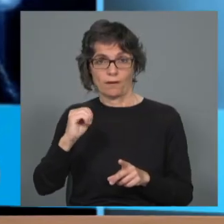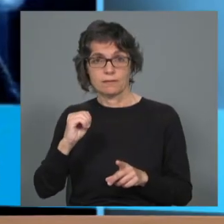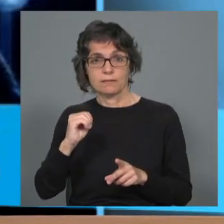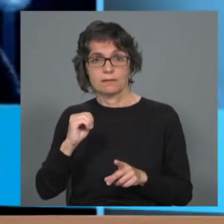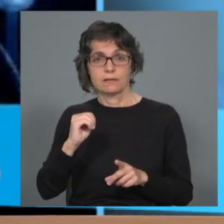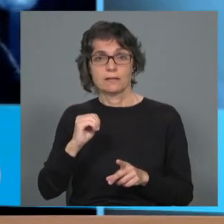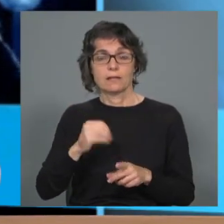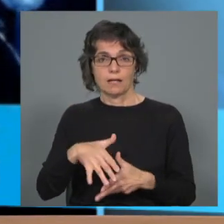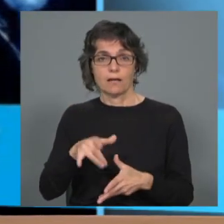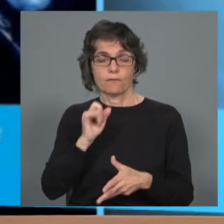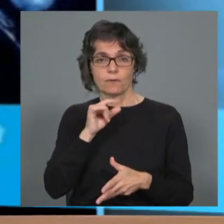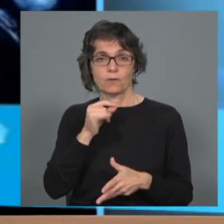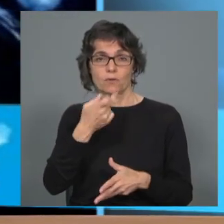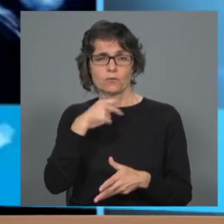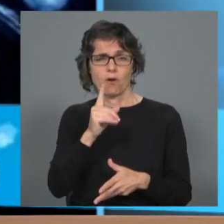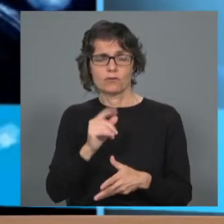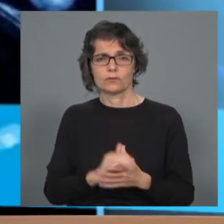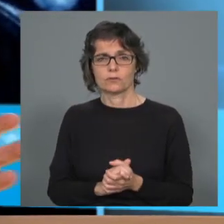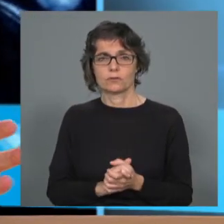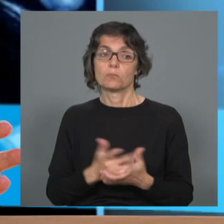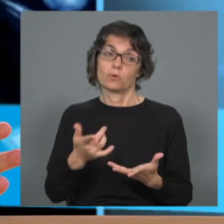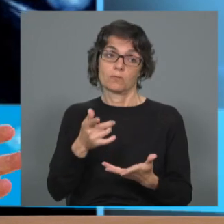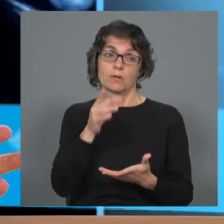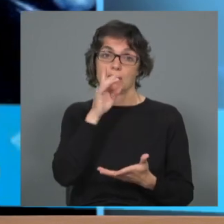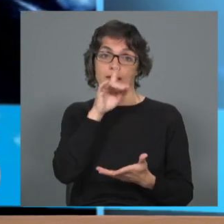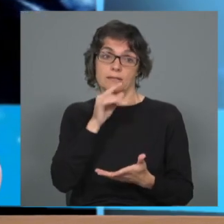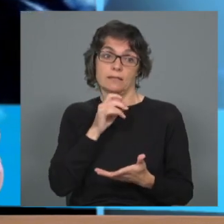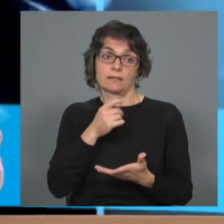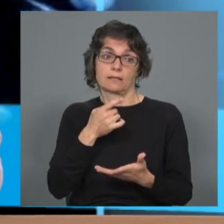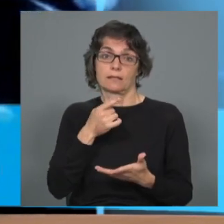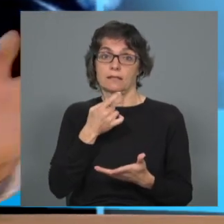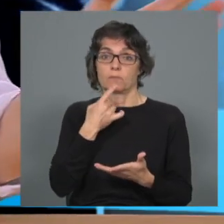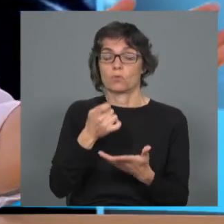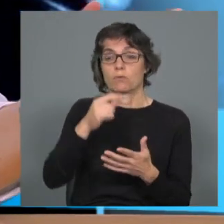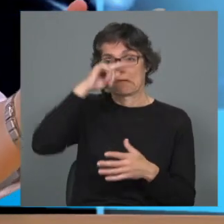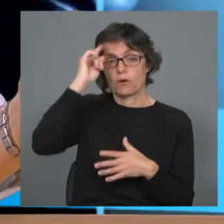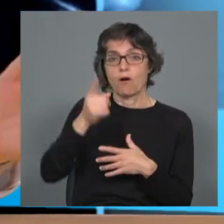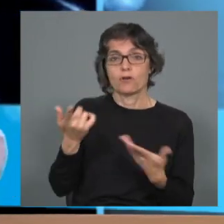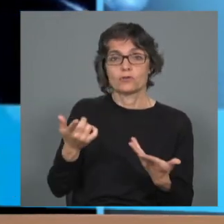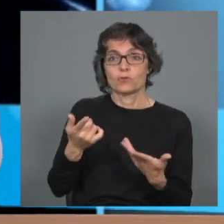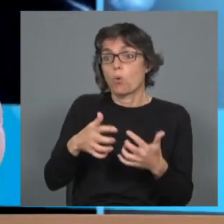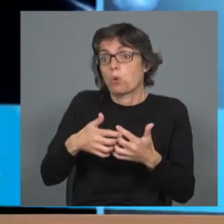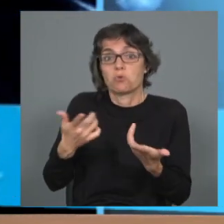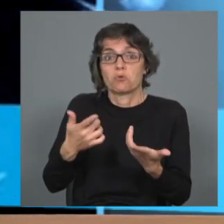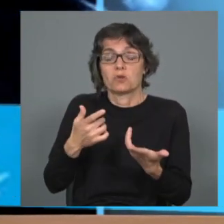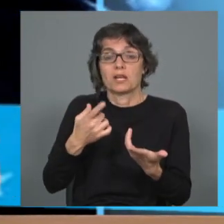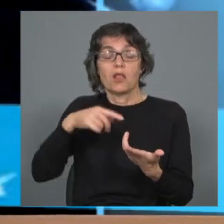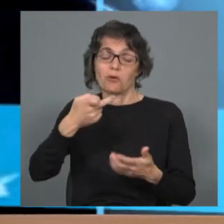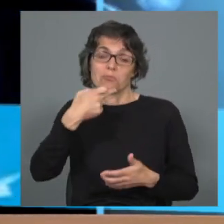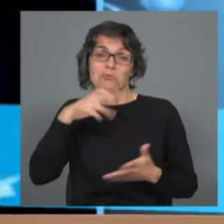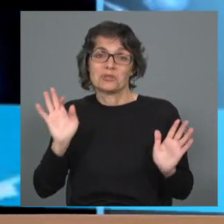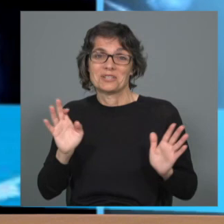SOS Grávida, pode encontrar uma resposta à dificuldade que põe. Pode ser só uma dúvida, não tem que ser um